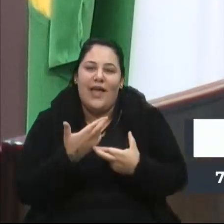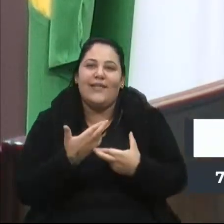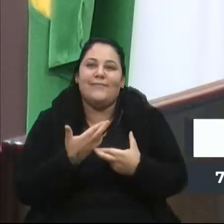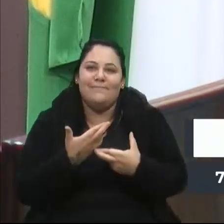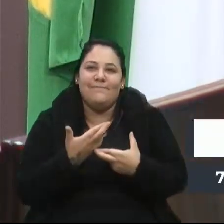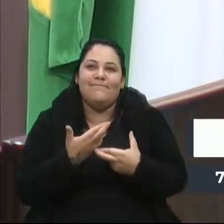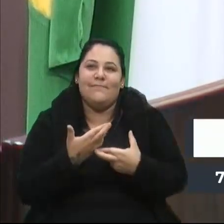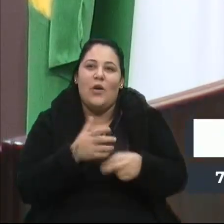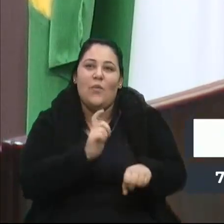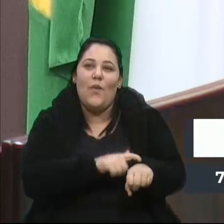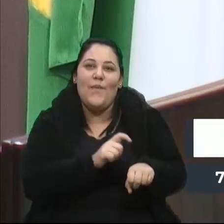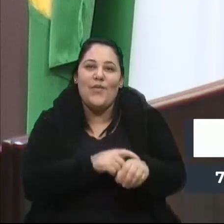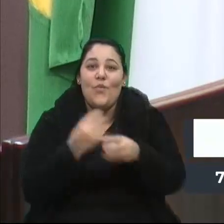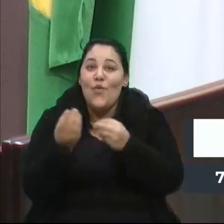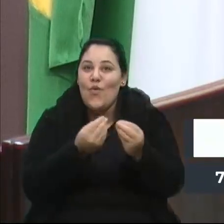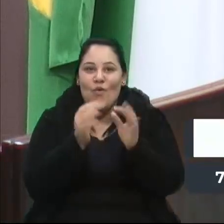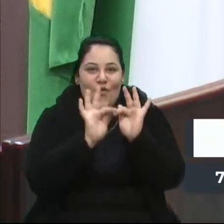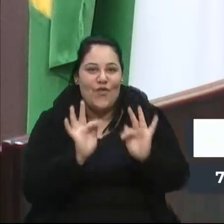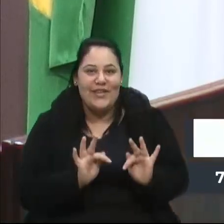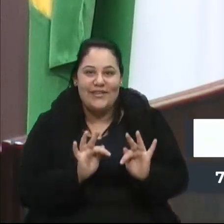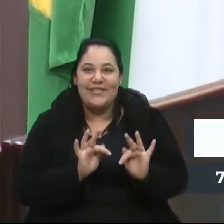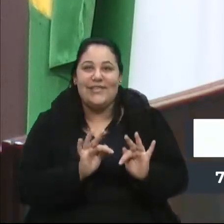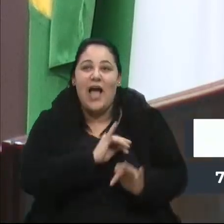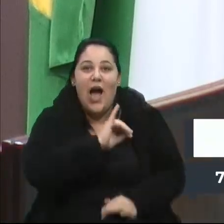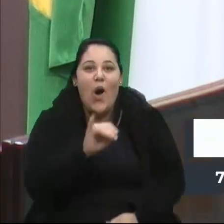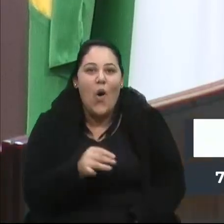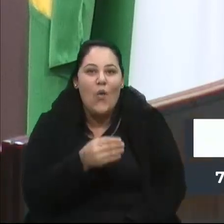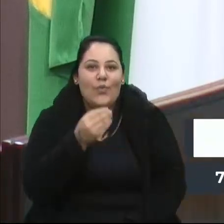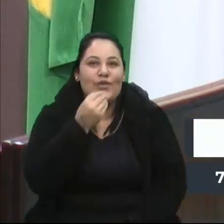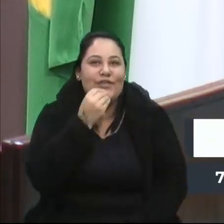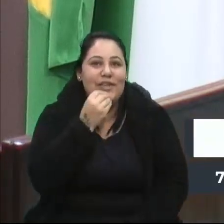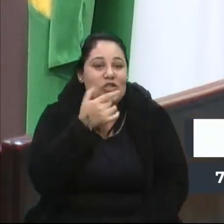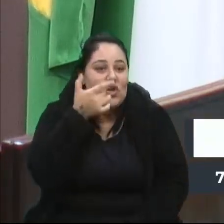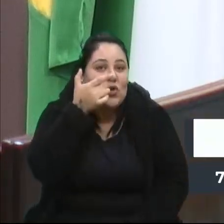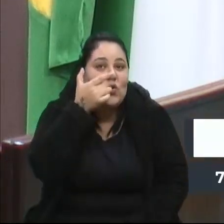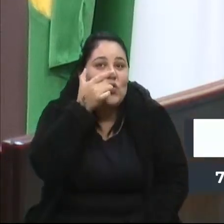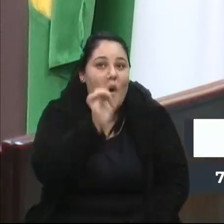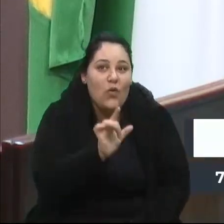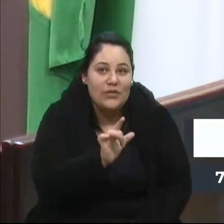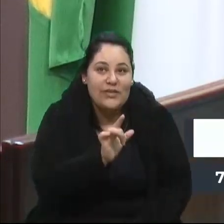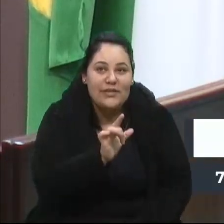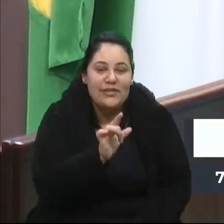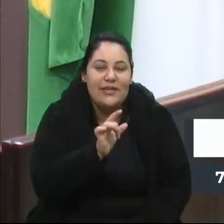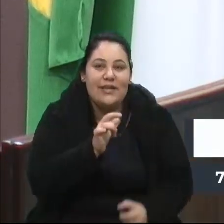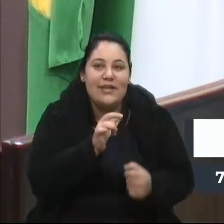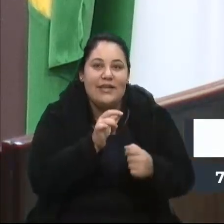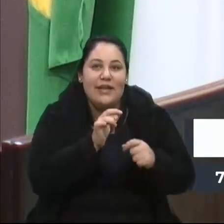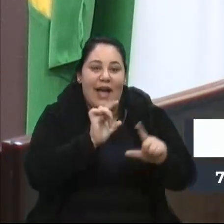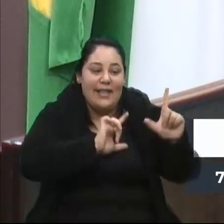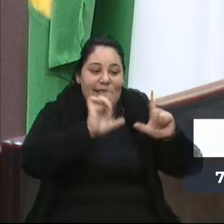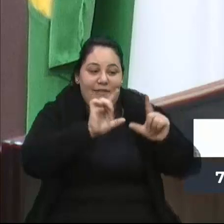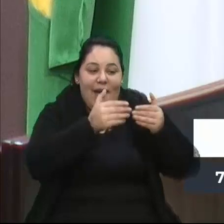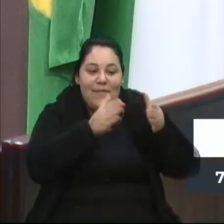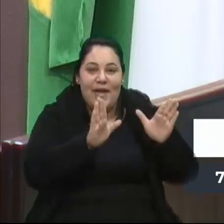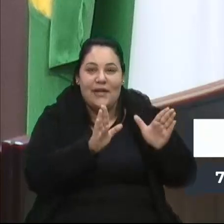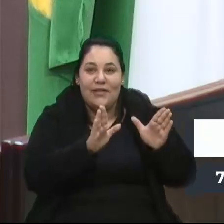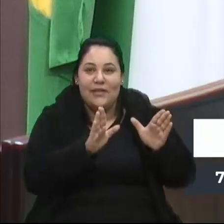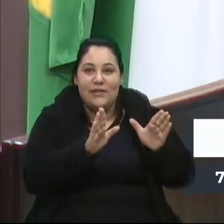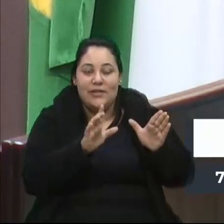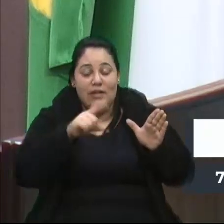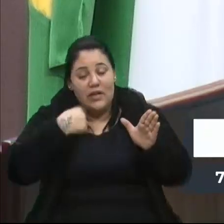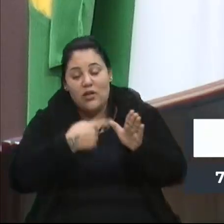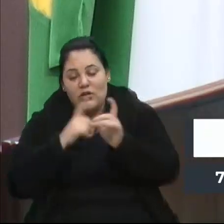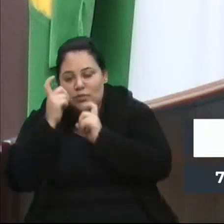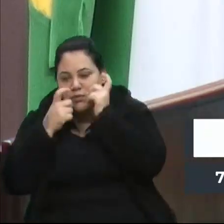a aquele momento tão feliz da possibilidade da vinda da TV aberta e, por outro lado, a nossa preocupação óbvia, porque nós lidamos com recursos públicos,